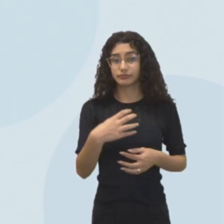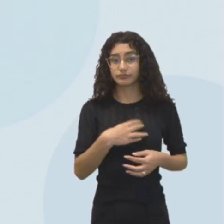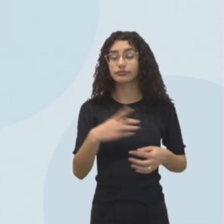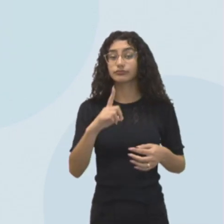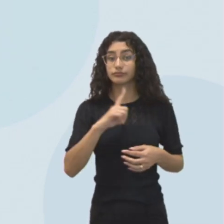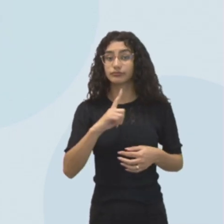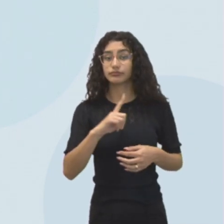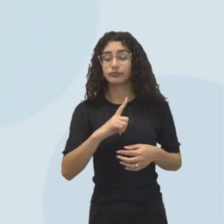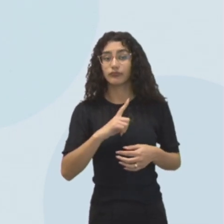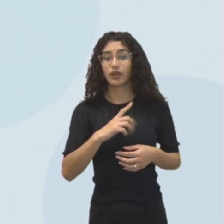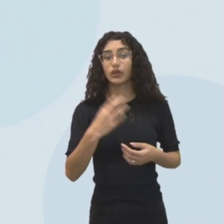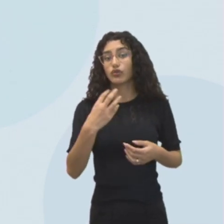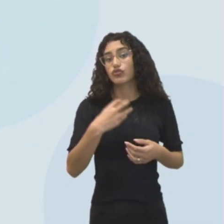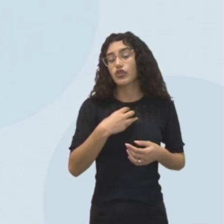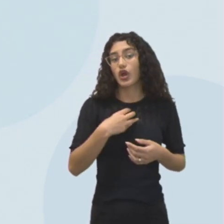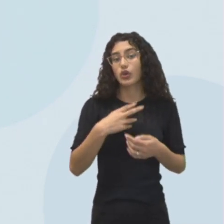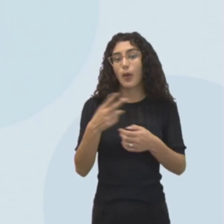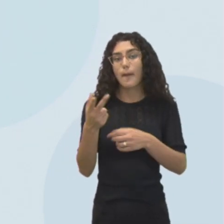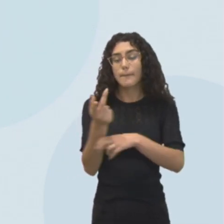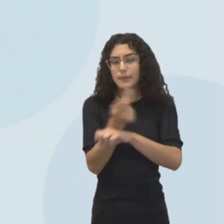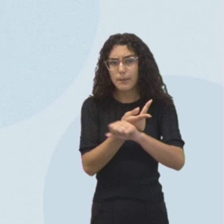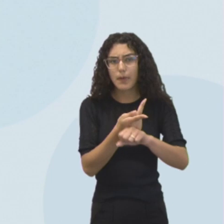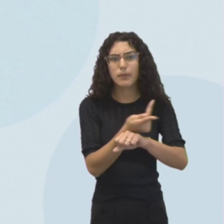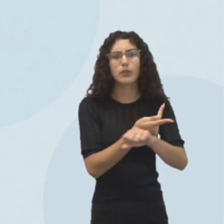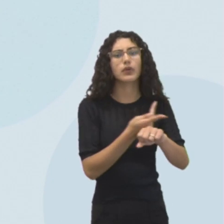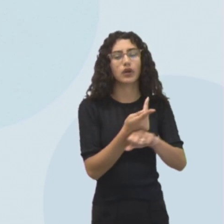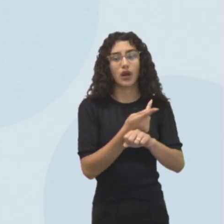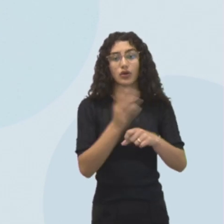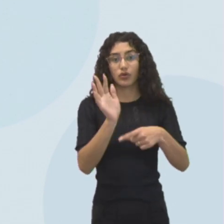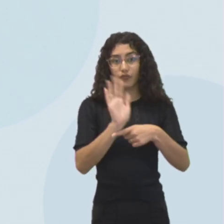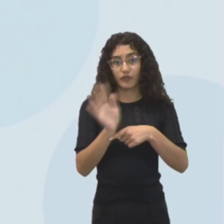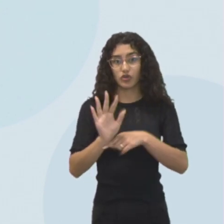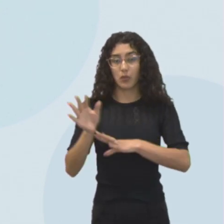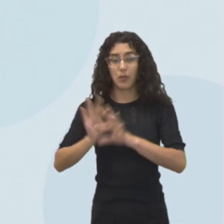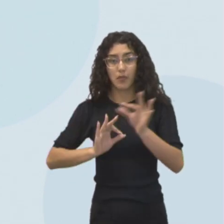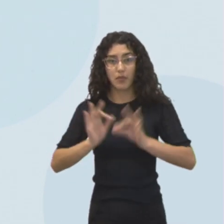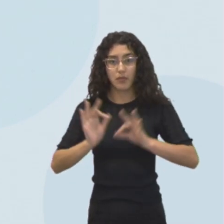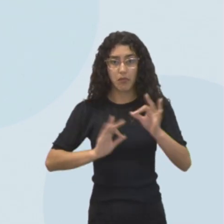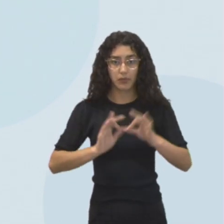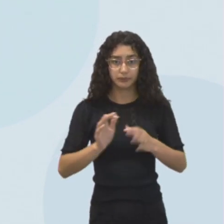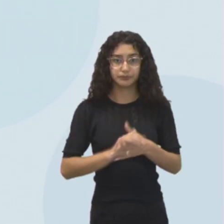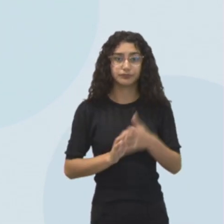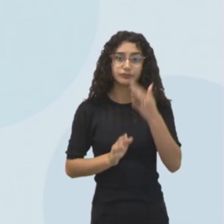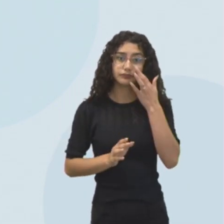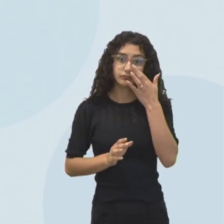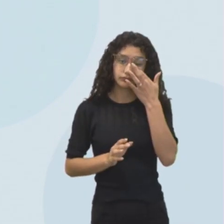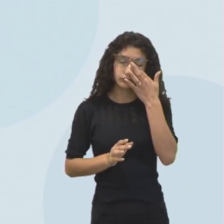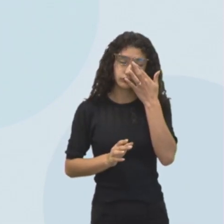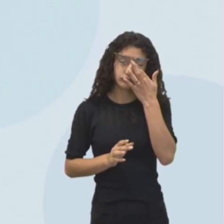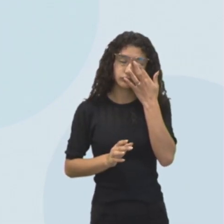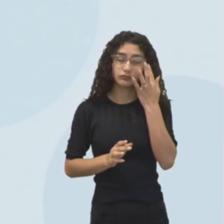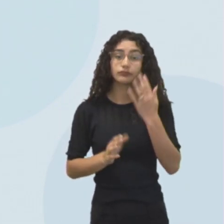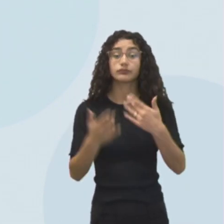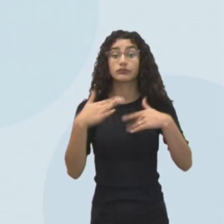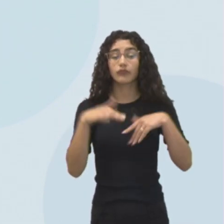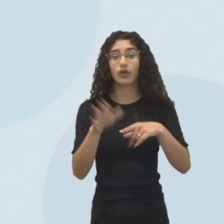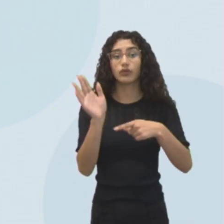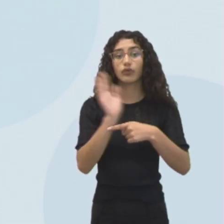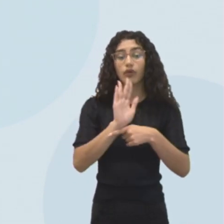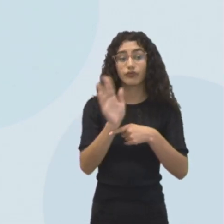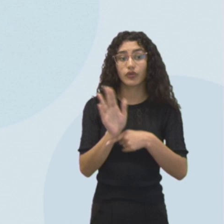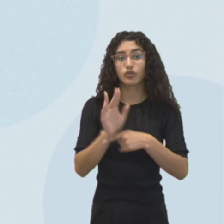as maneiras são exploradas nessa produção de vídeo. Então, aqui, segundo o Moran, né, o vídeo ele pode